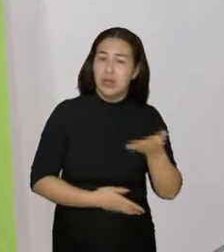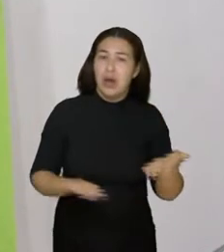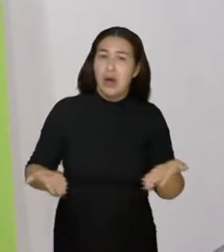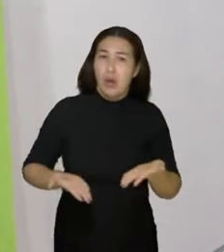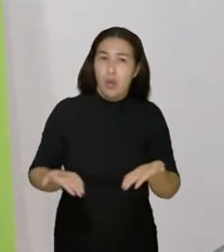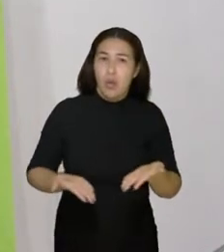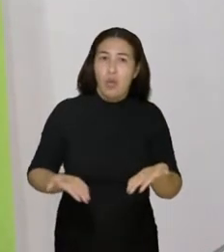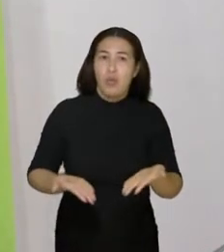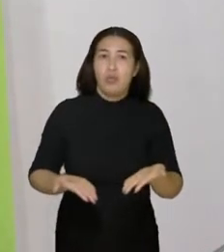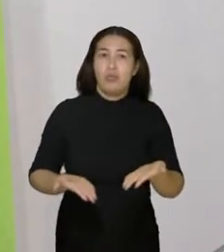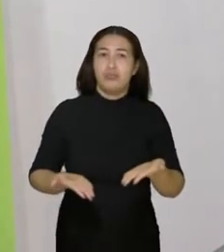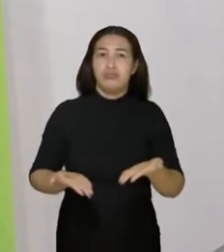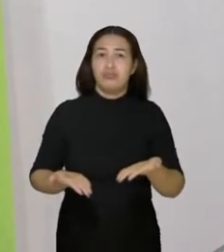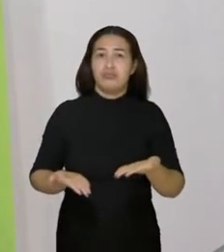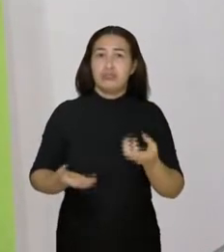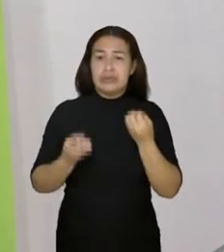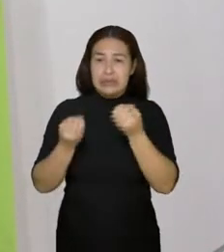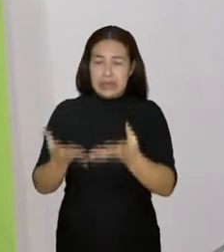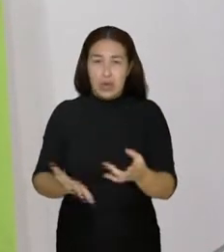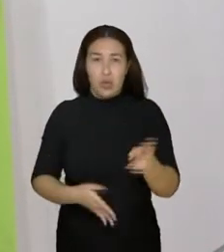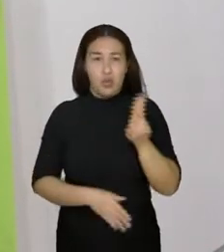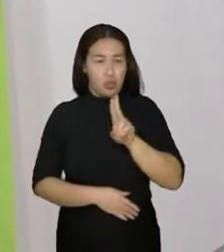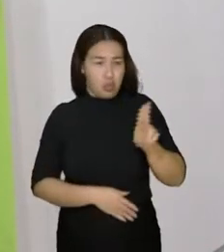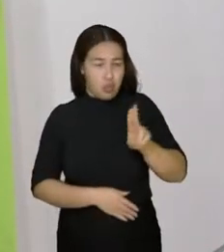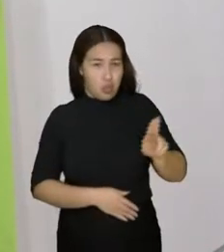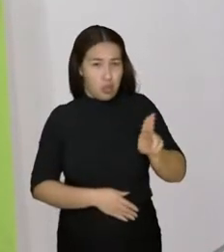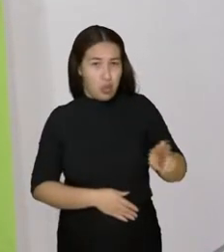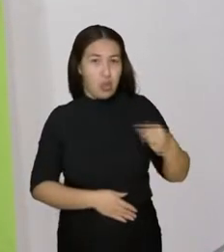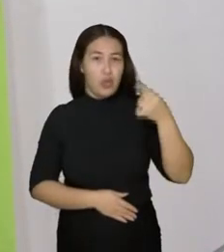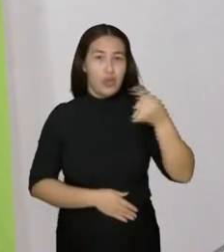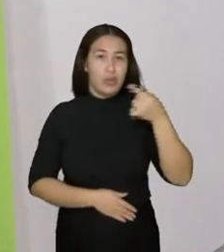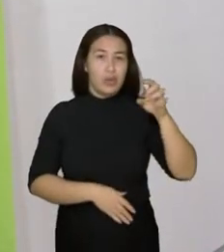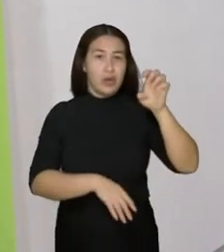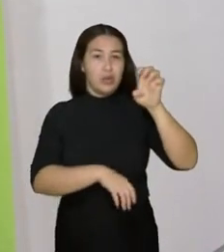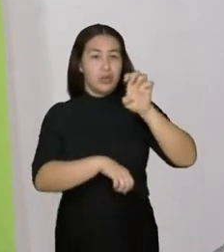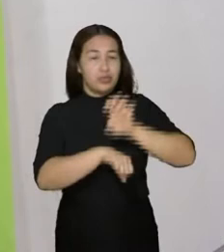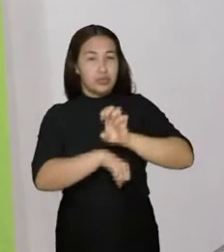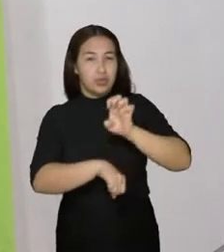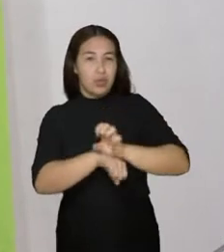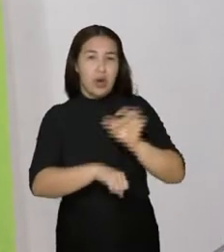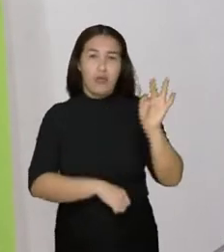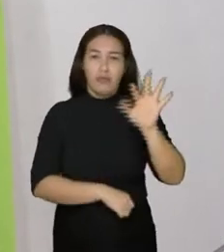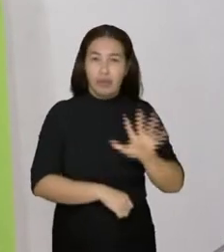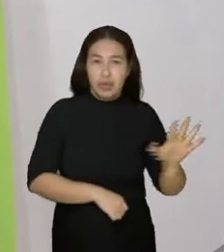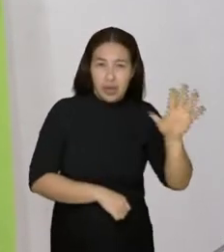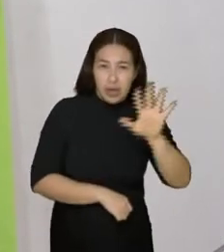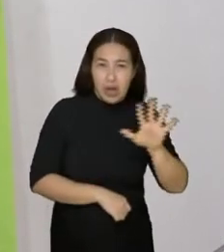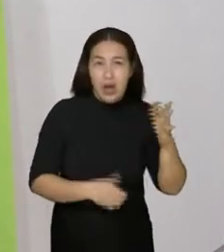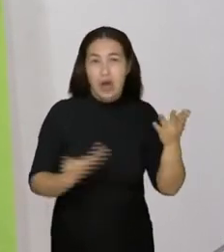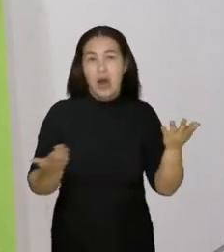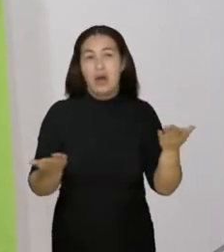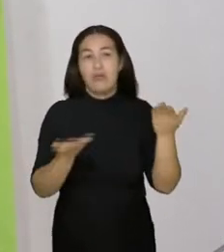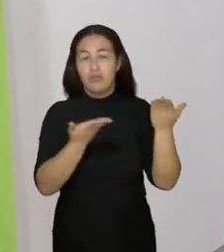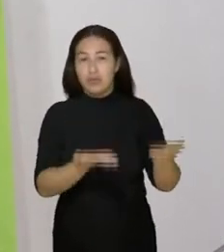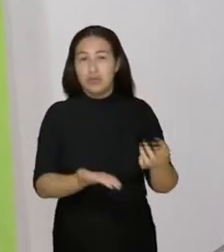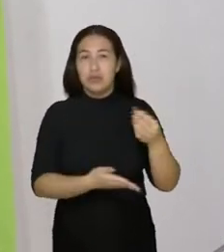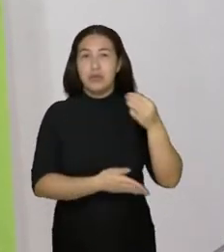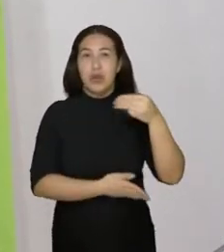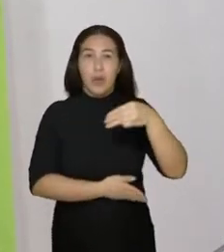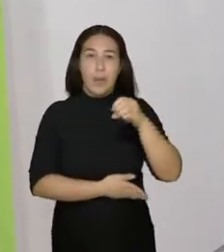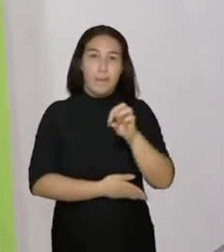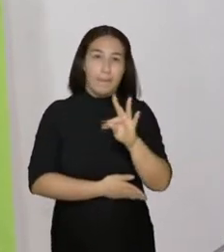nomes Deputado Estadual Deputado Estadual Federal os deputados que aqui estão Deputado Mota